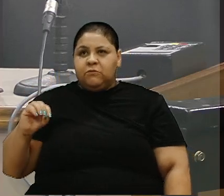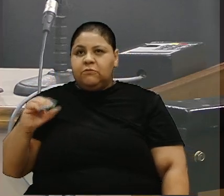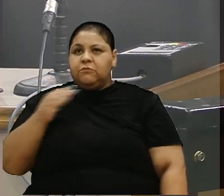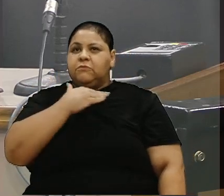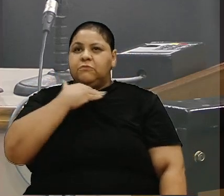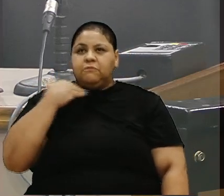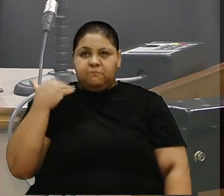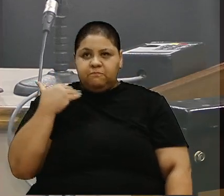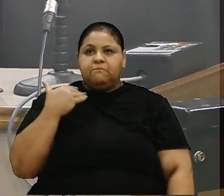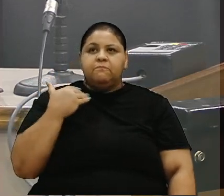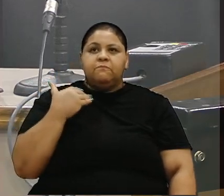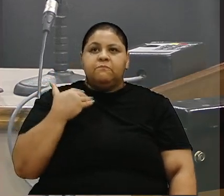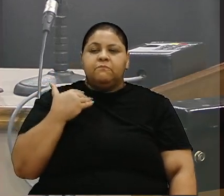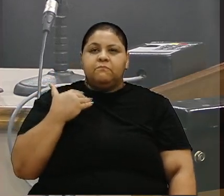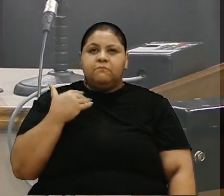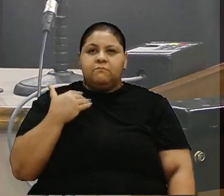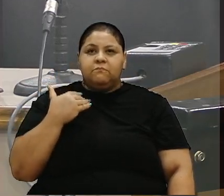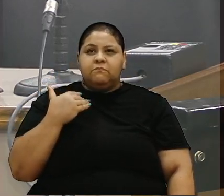nos deixou